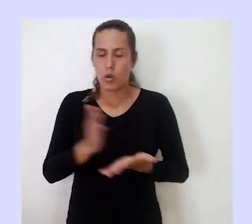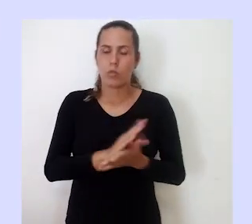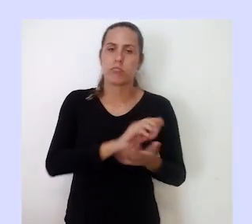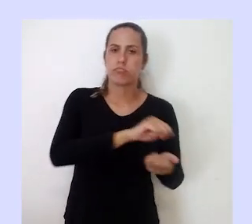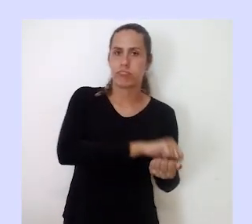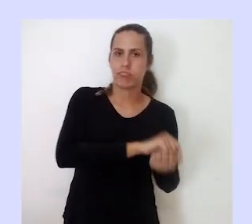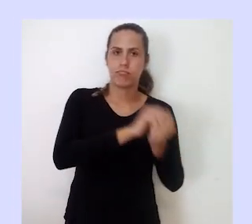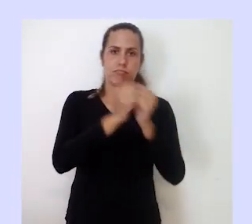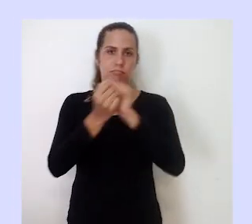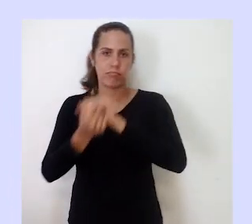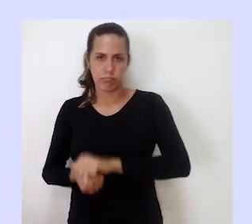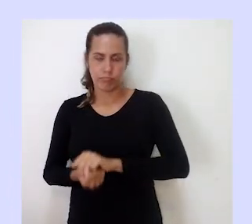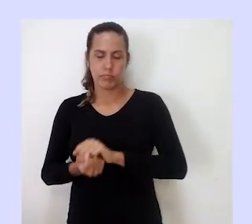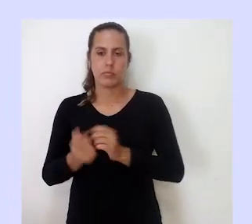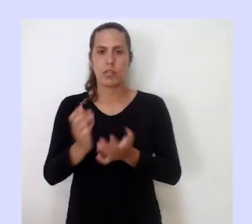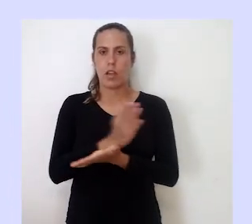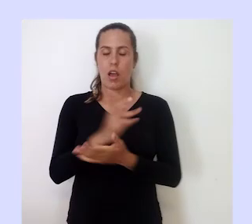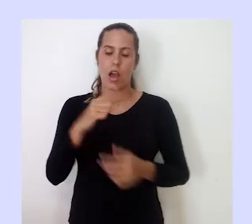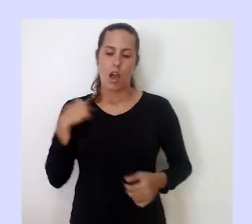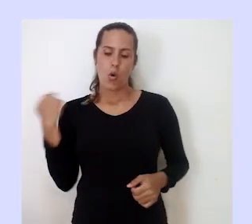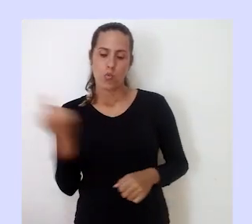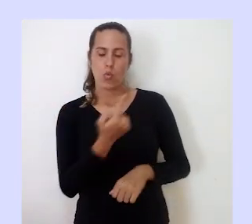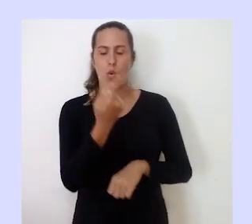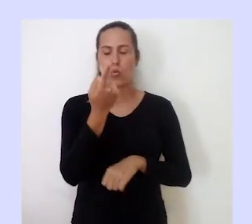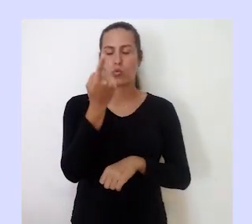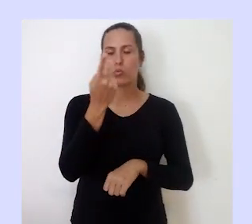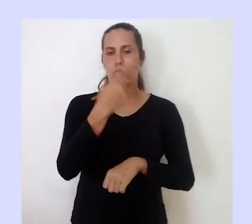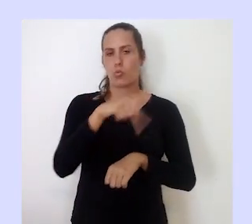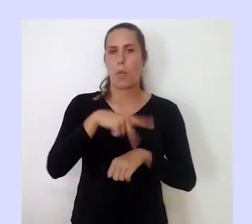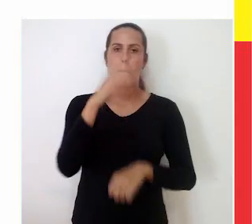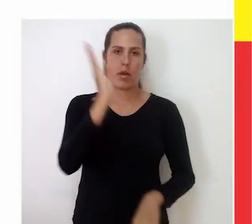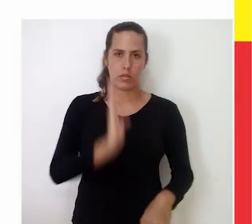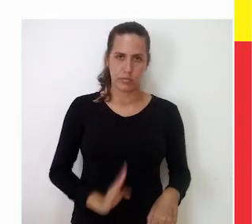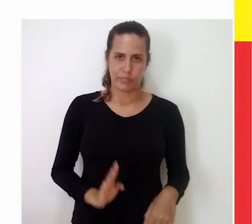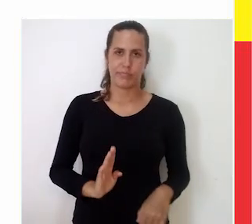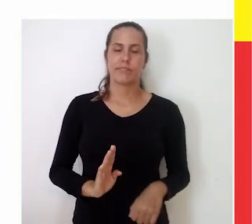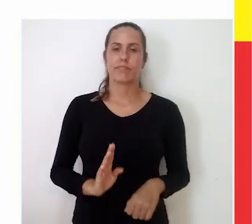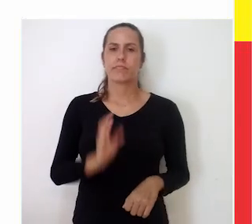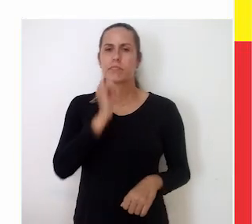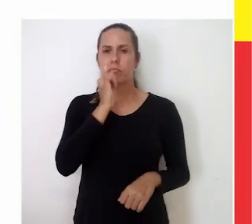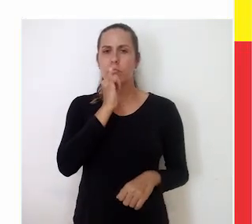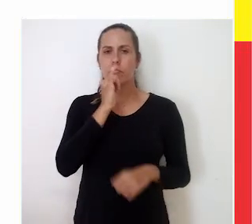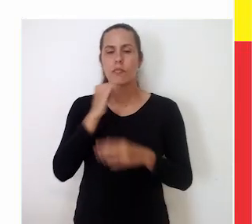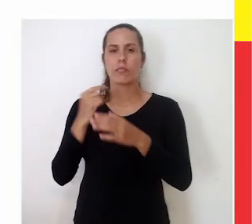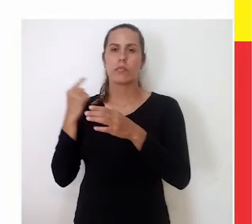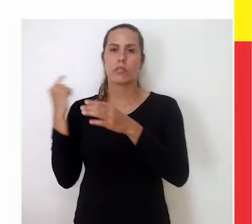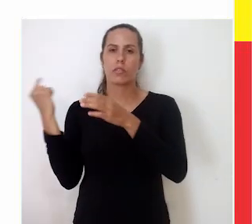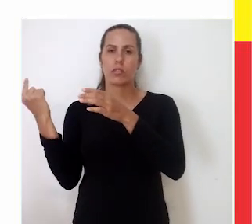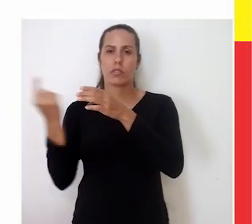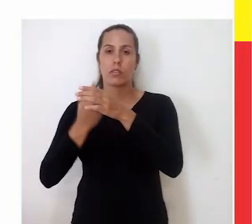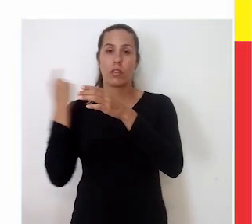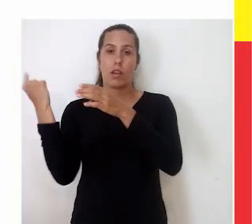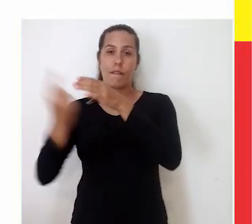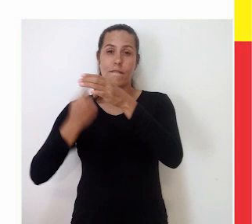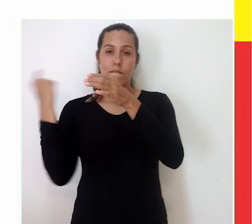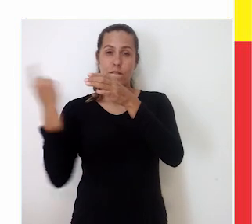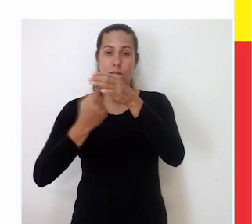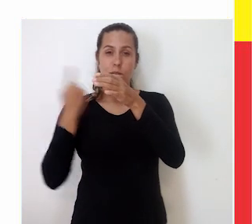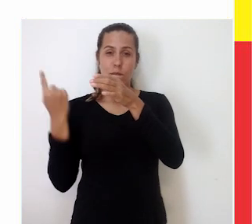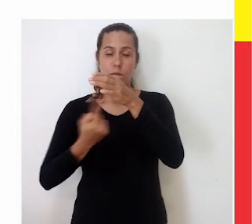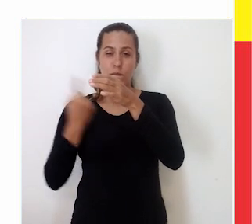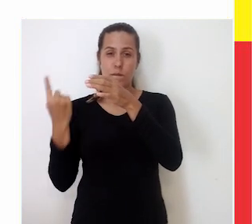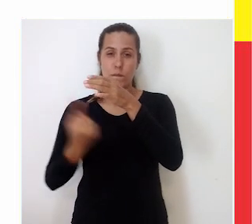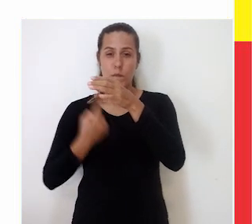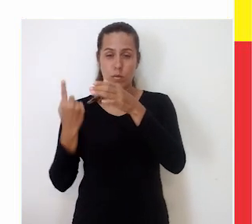muito adaptados, ou melhor, propícios ao nosso país. Furacão. Outro fenômeno